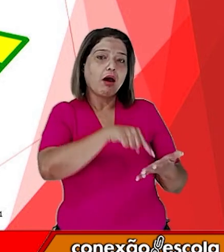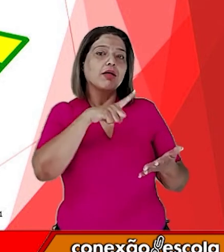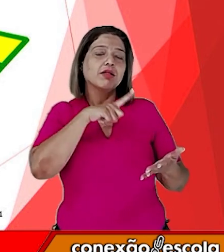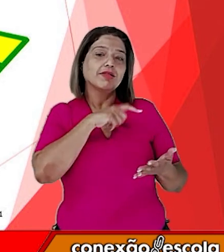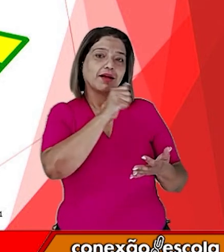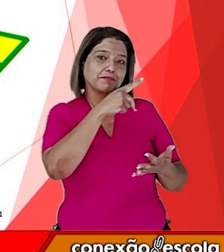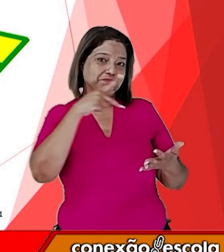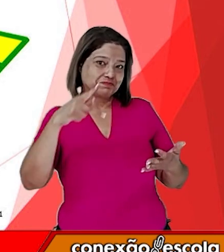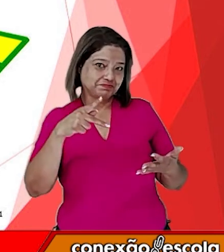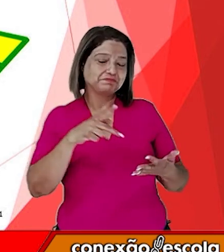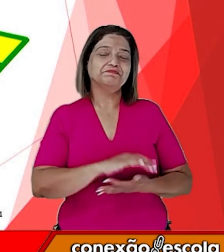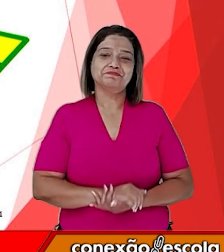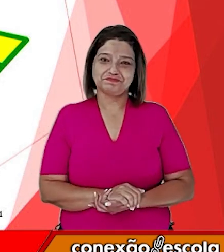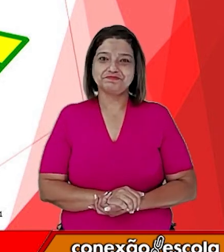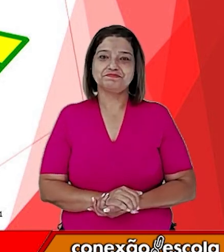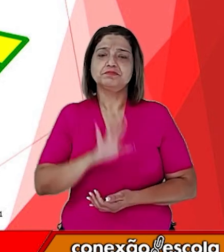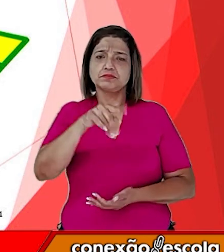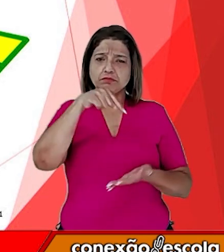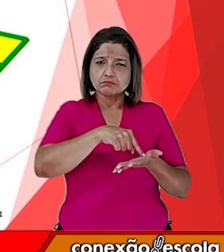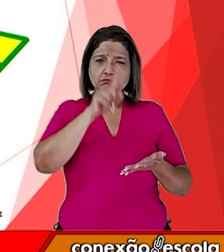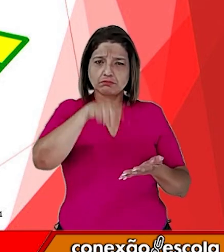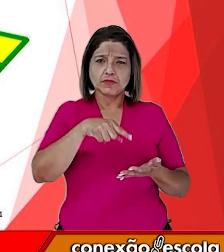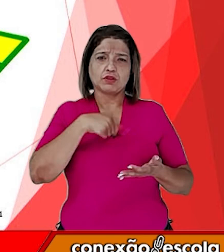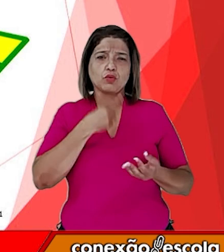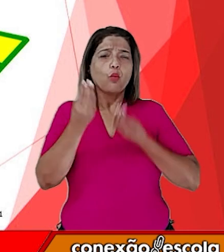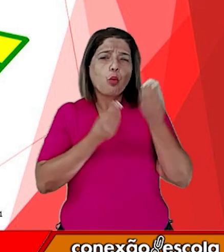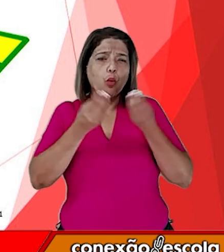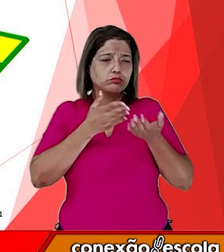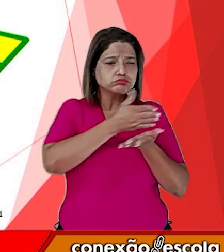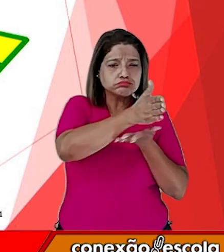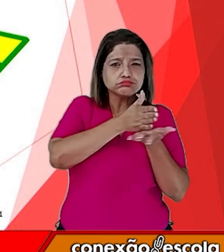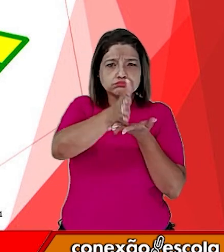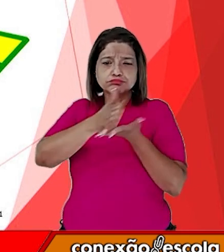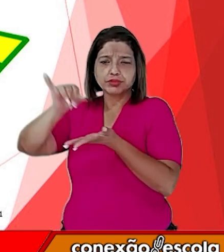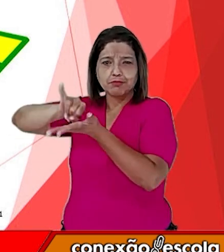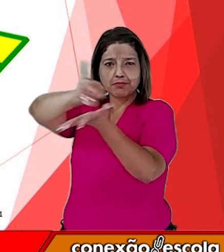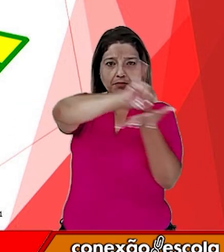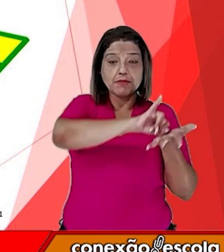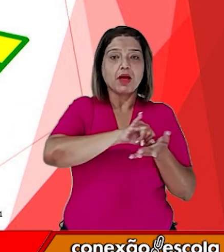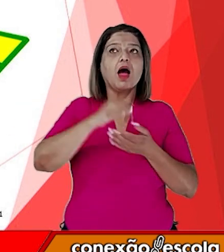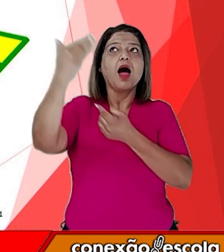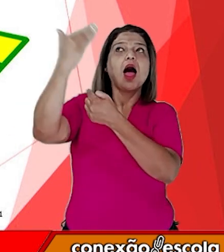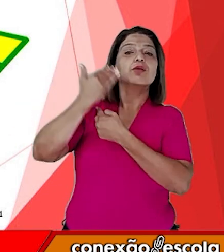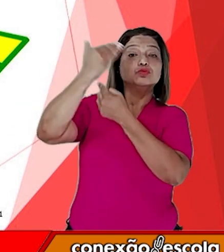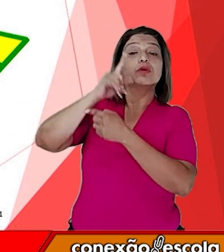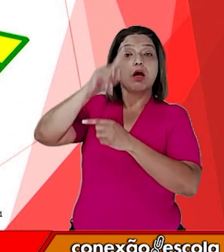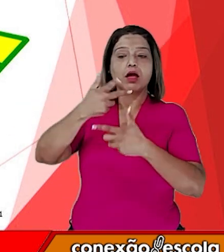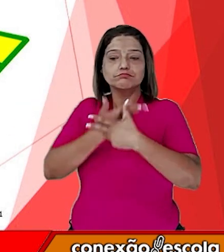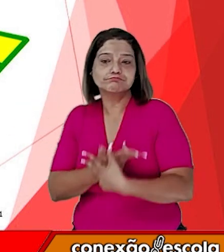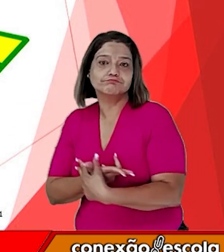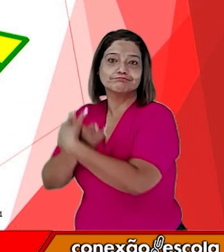sistema. Esse sistema de navegação permite, através de satélites artificiais,